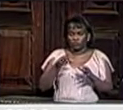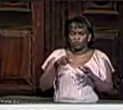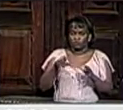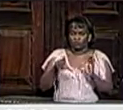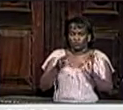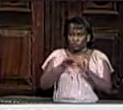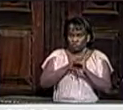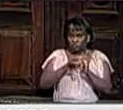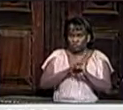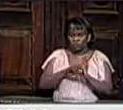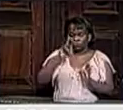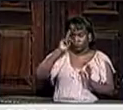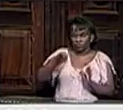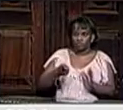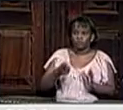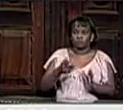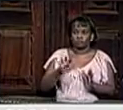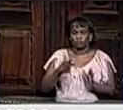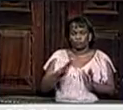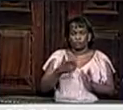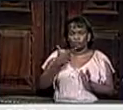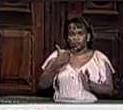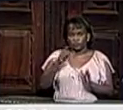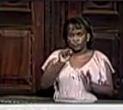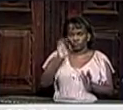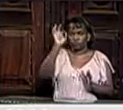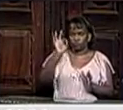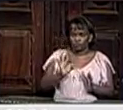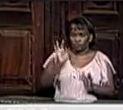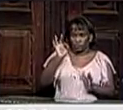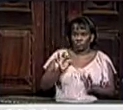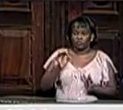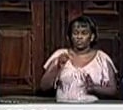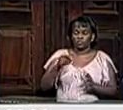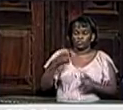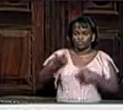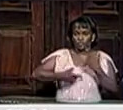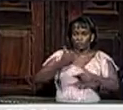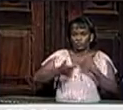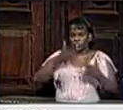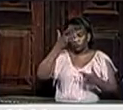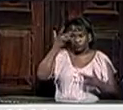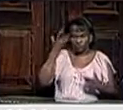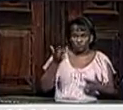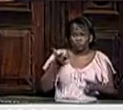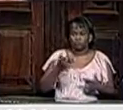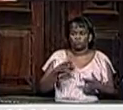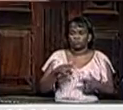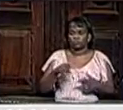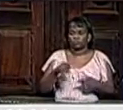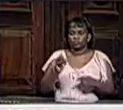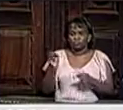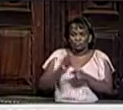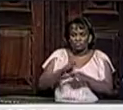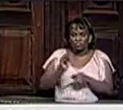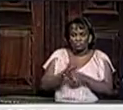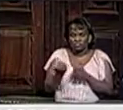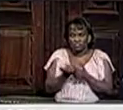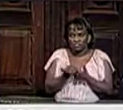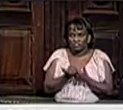Constituição, de no mínimo 20% dos cargos comissionados, falei no mínimo, com